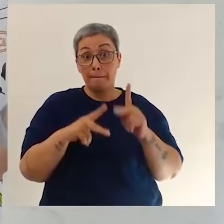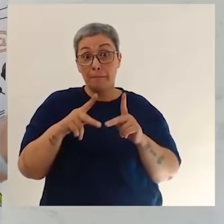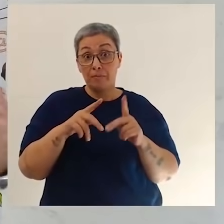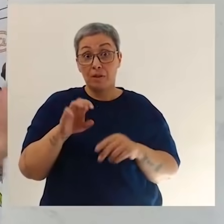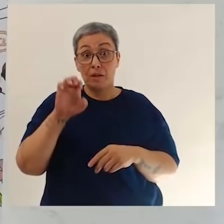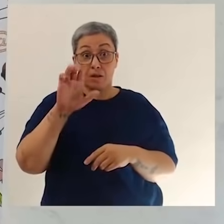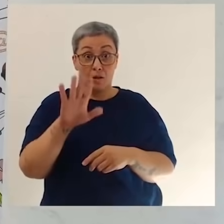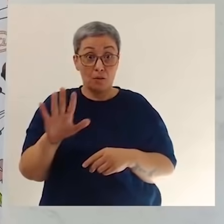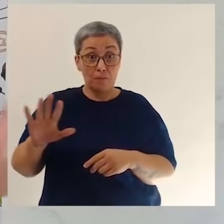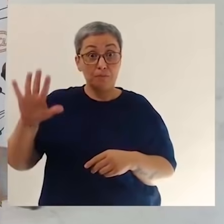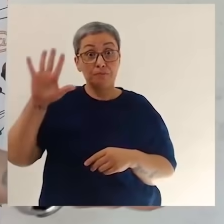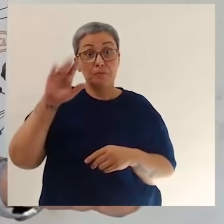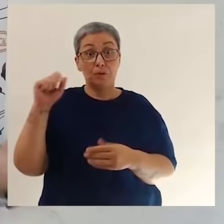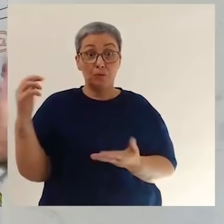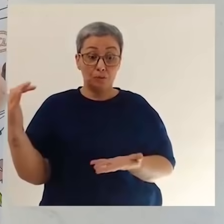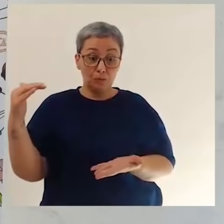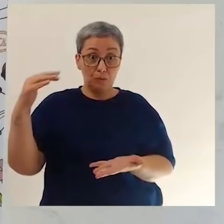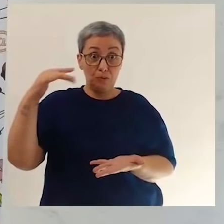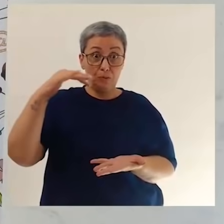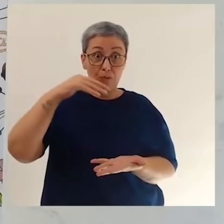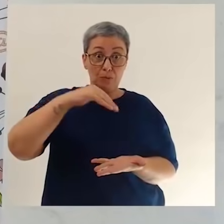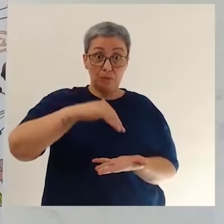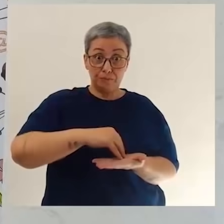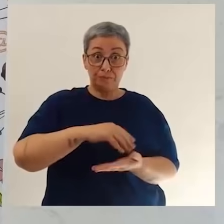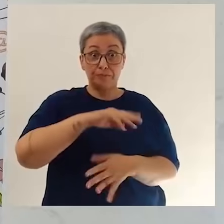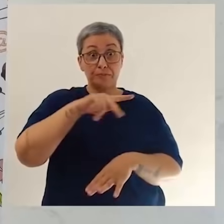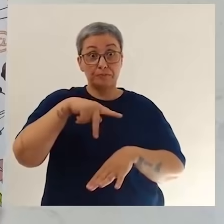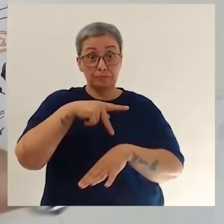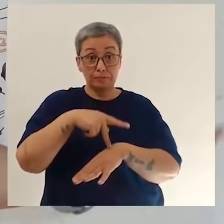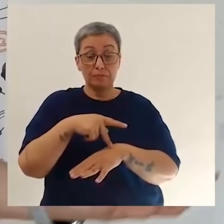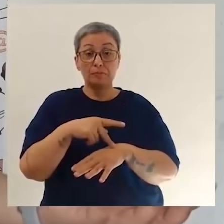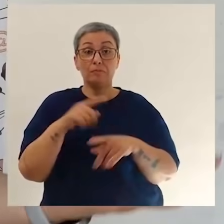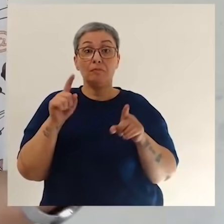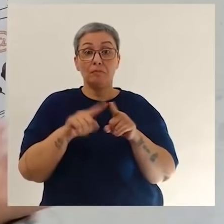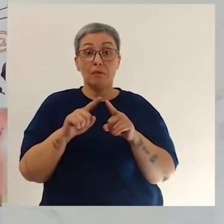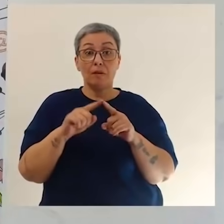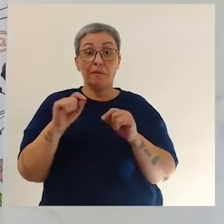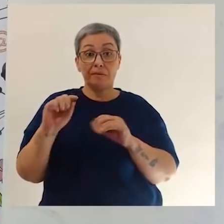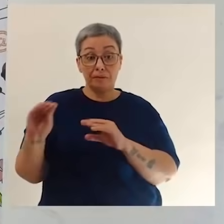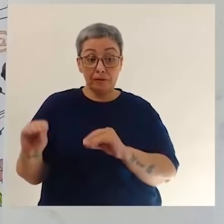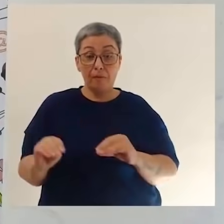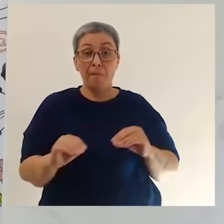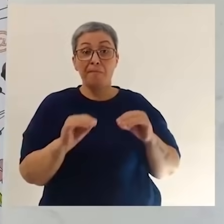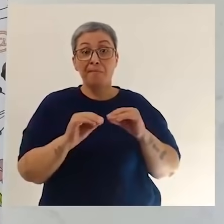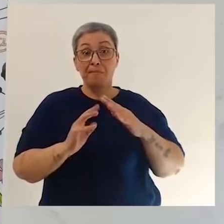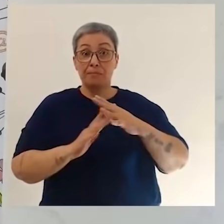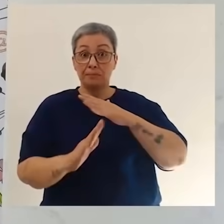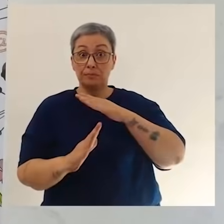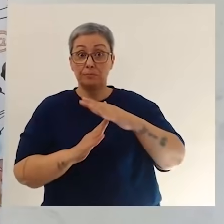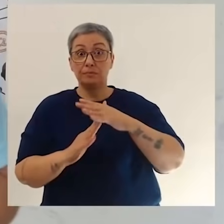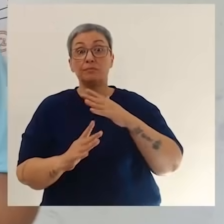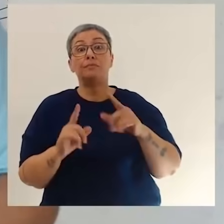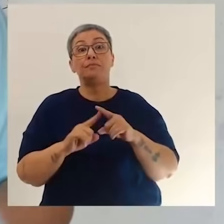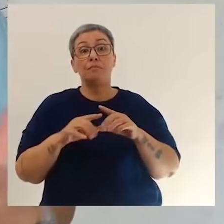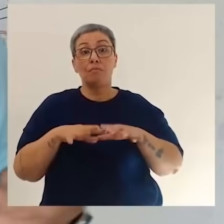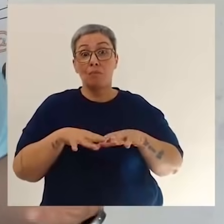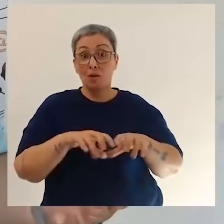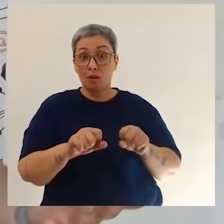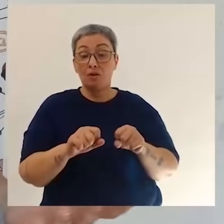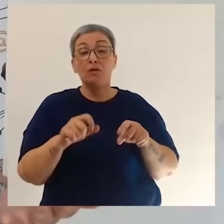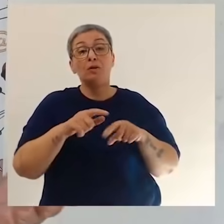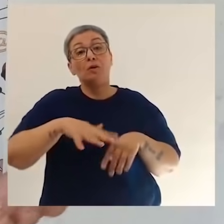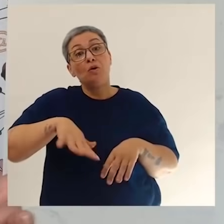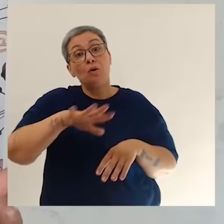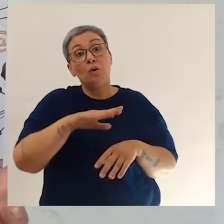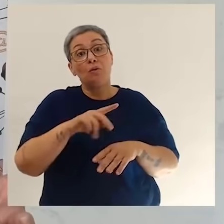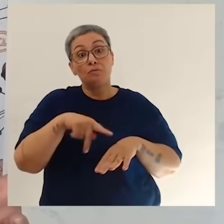povos europeus, quando vieram para o Brasil, quando tornaram-se aí imigrantes e ocuparam